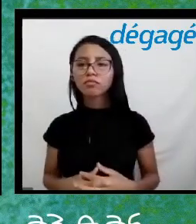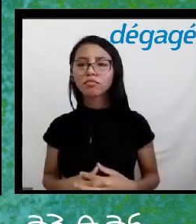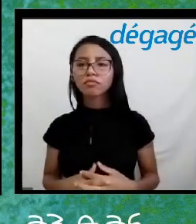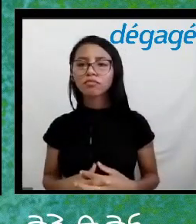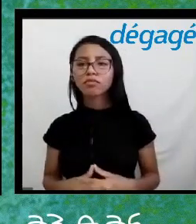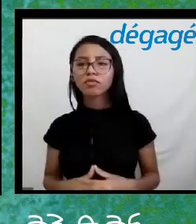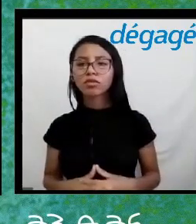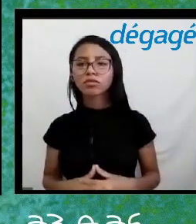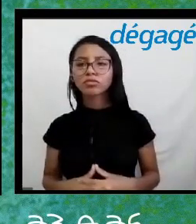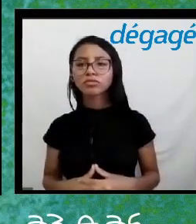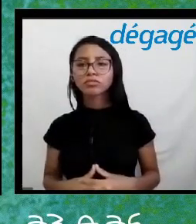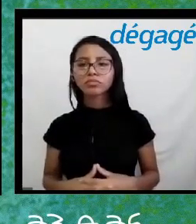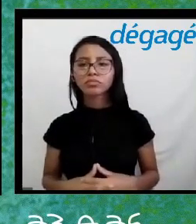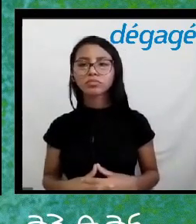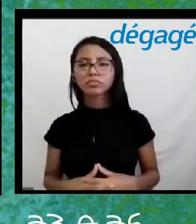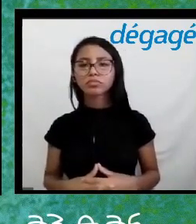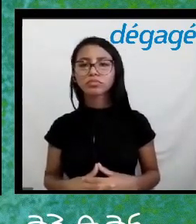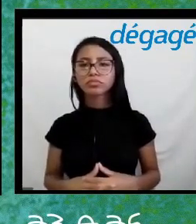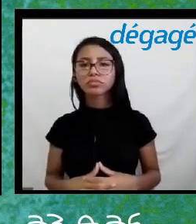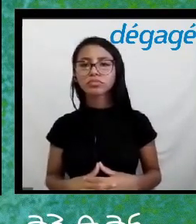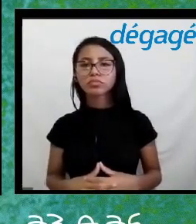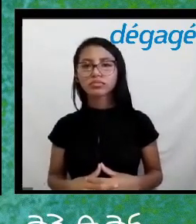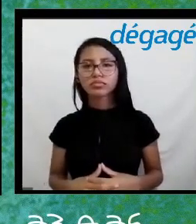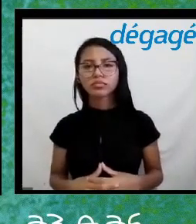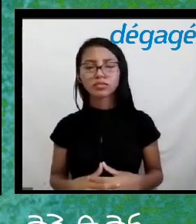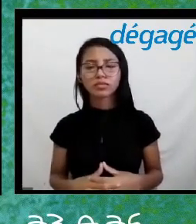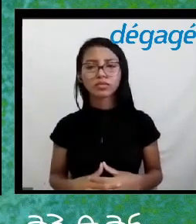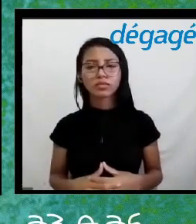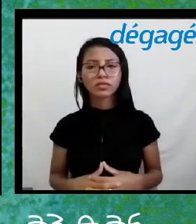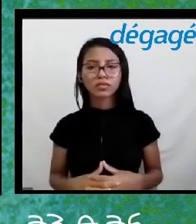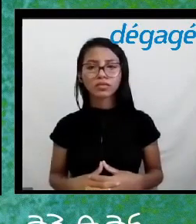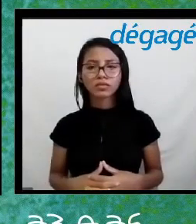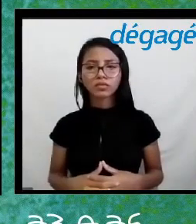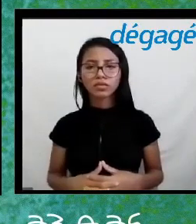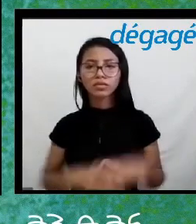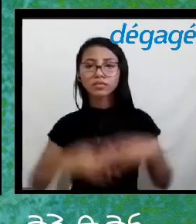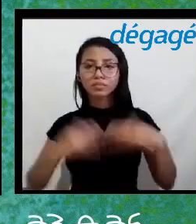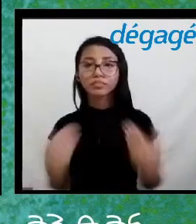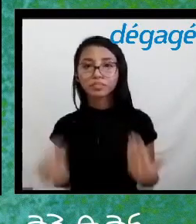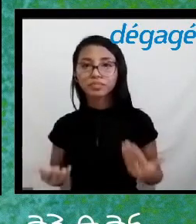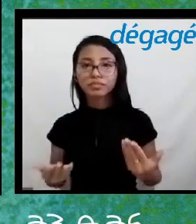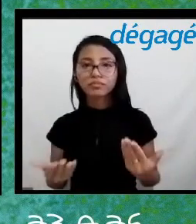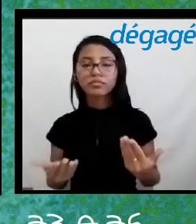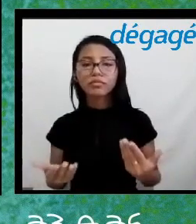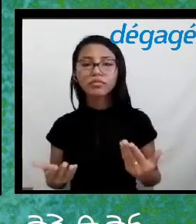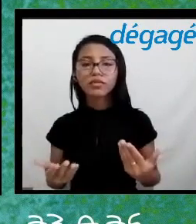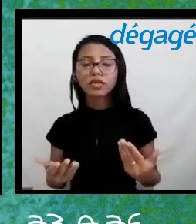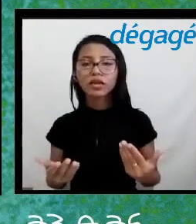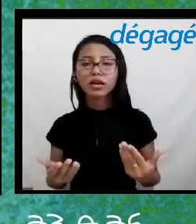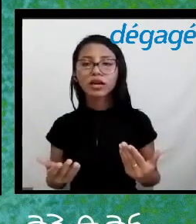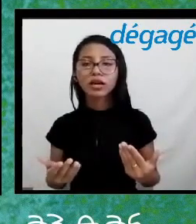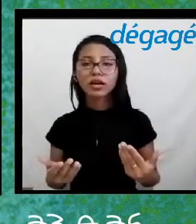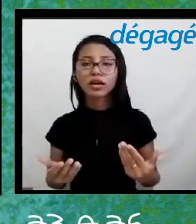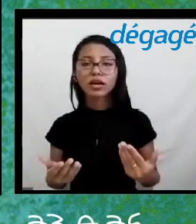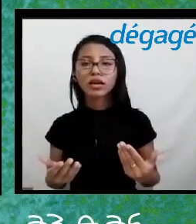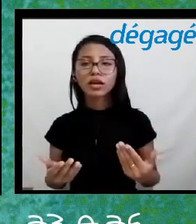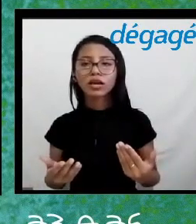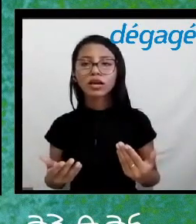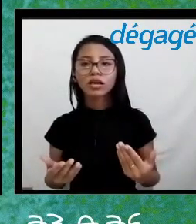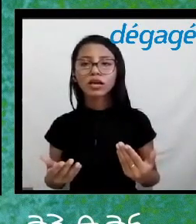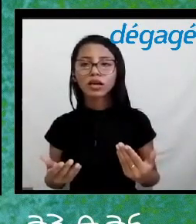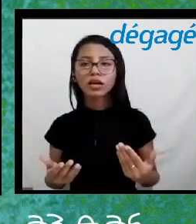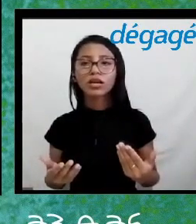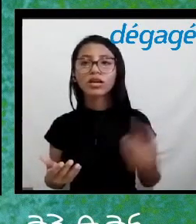como se fosse ali de... Meio que combinado. Fábio, então nós vamos... você foi cronometral...